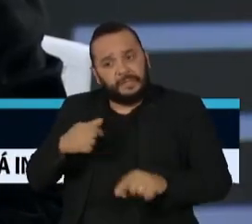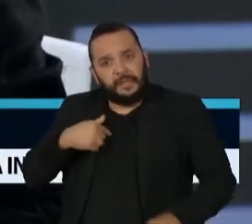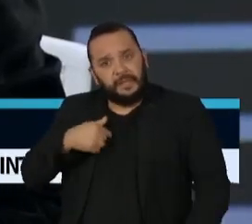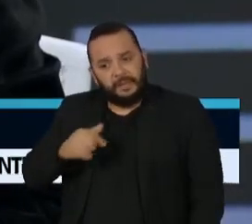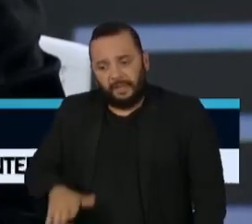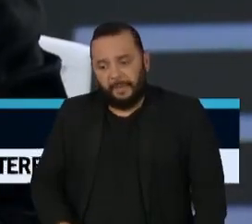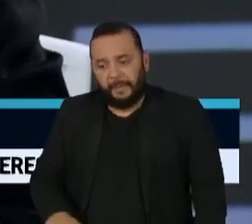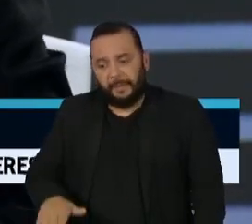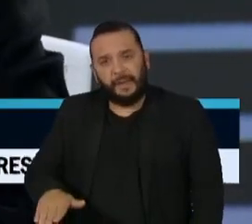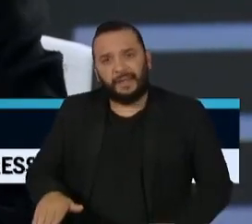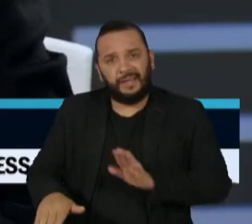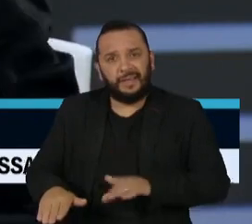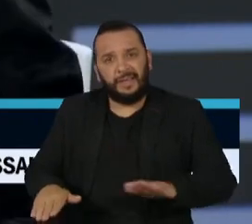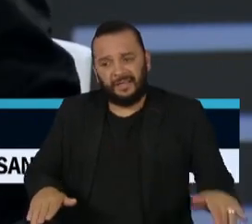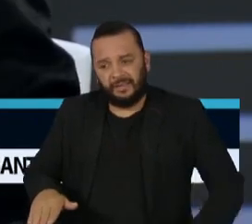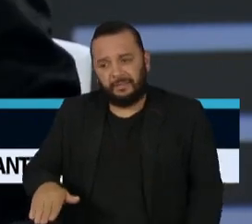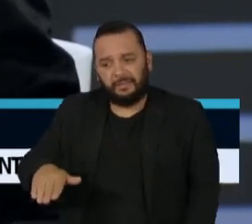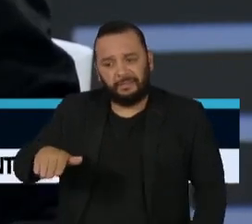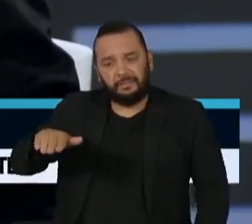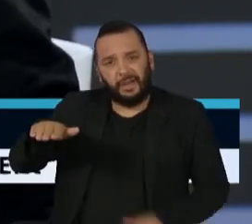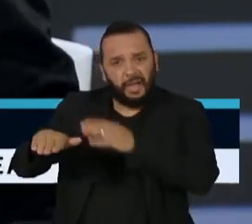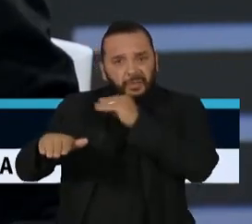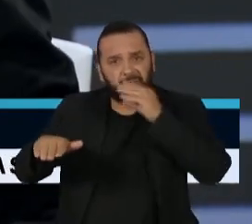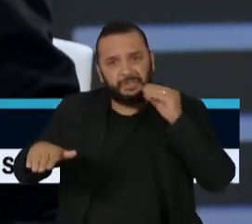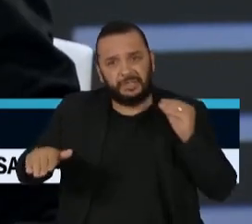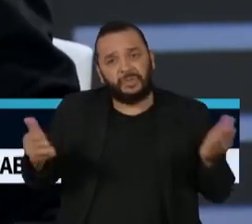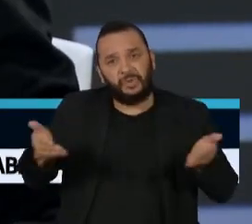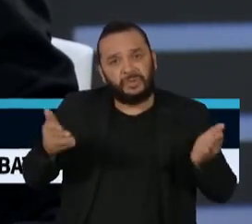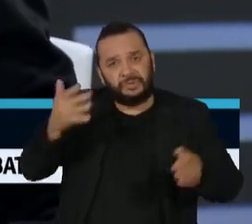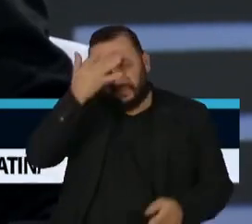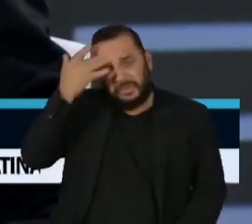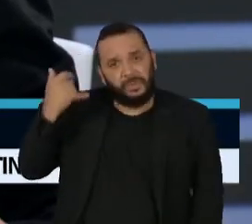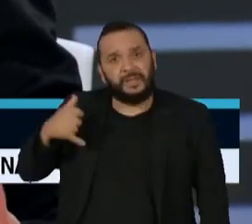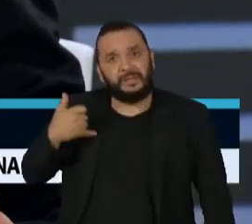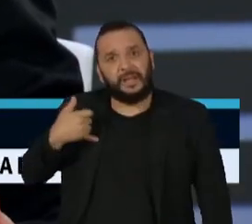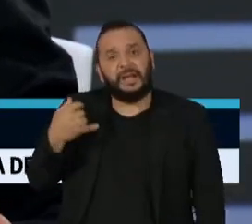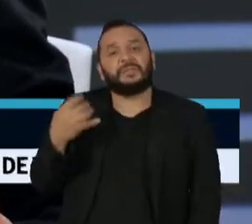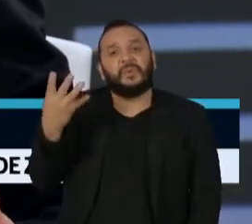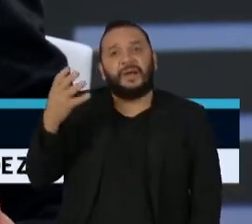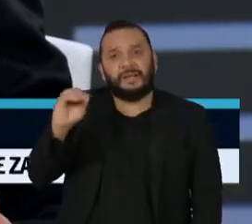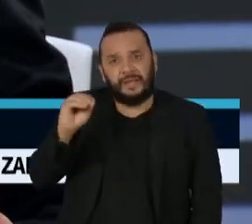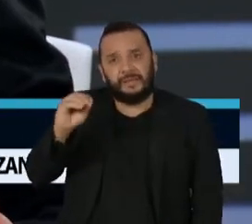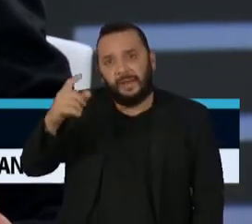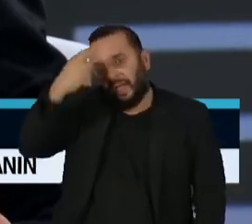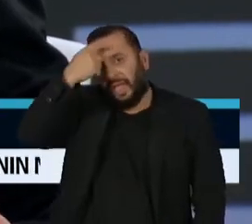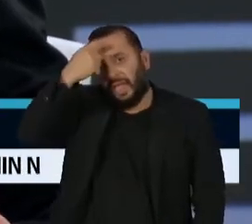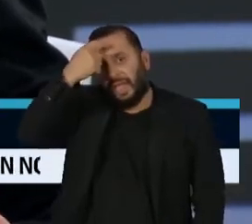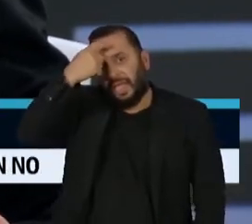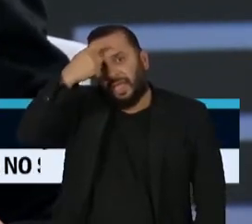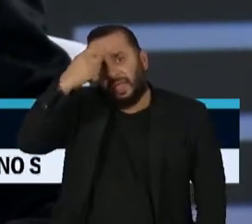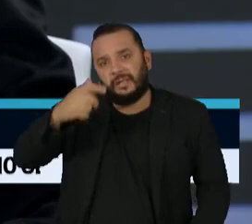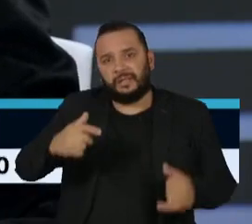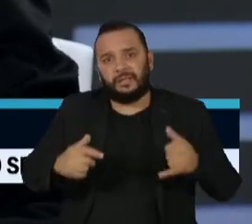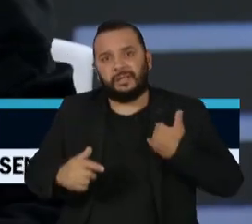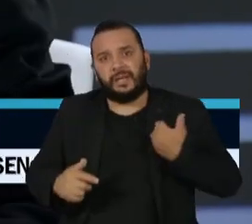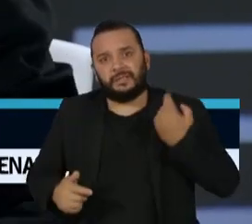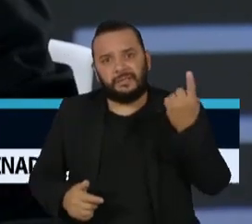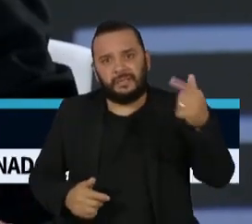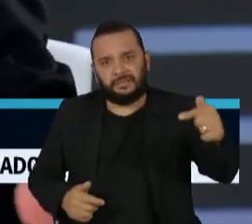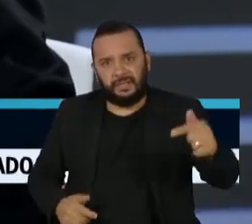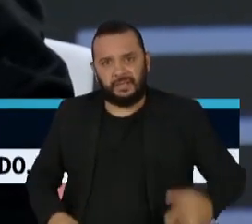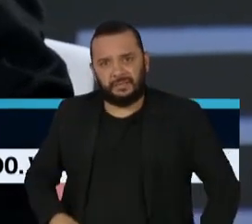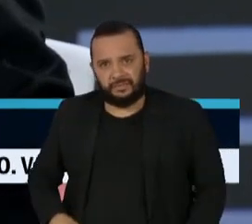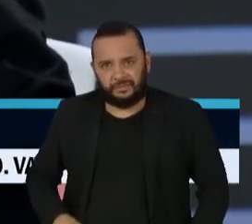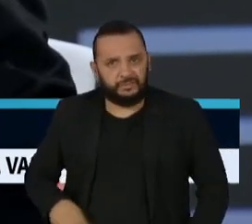da adolescência. Você pode encontrar pessoas hoje com 40 anos que têm cabeça de 17. Não